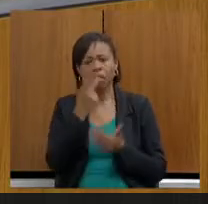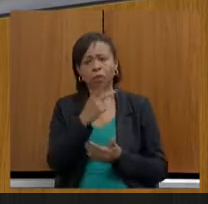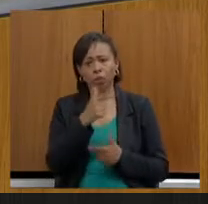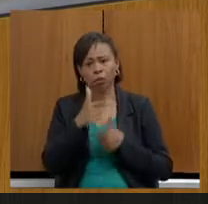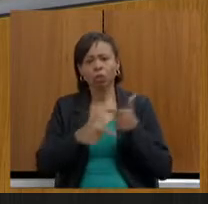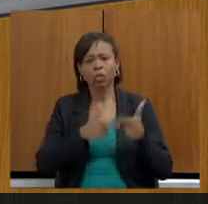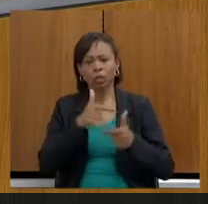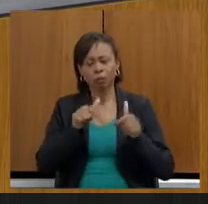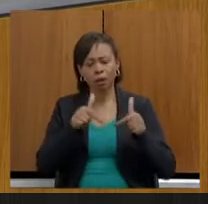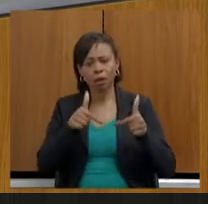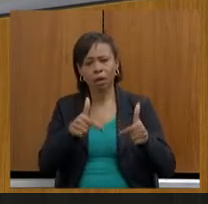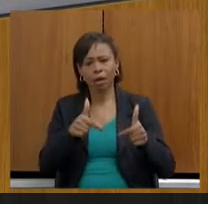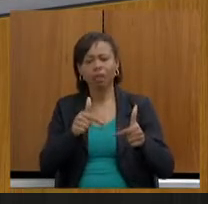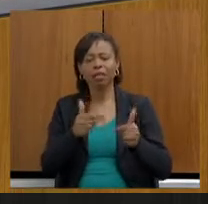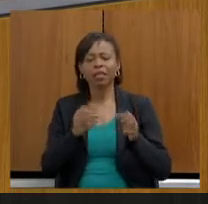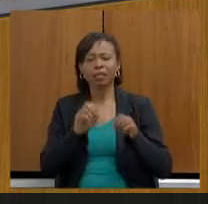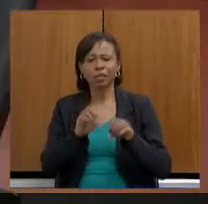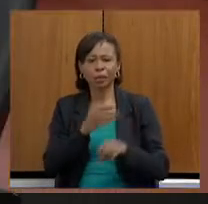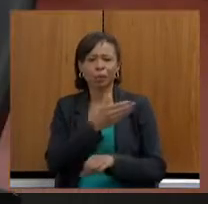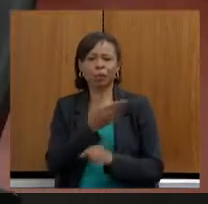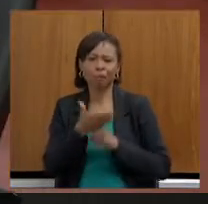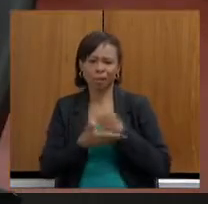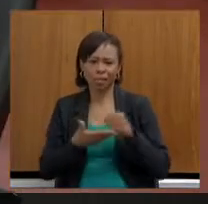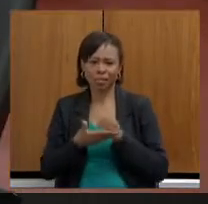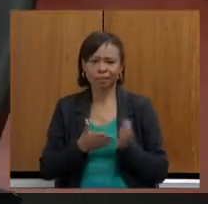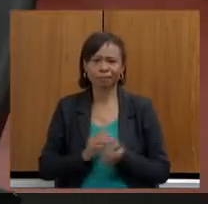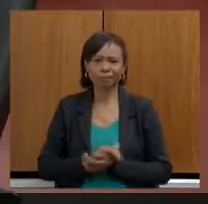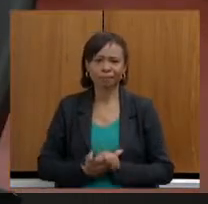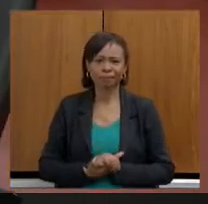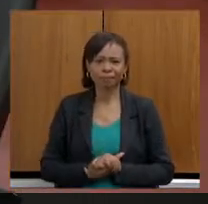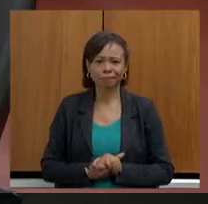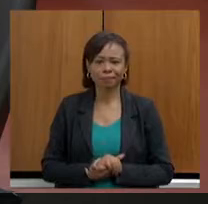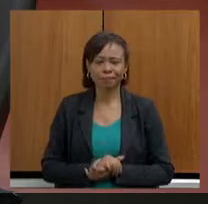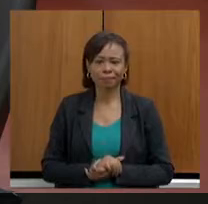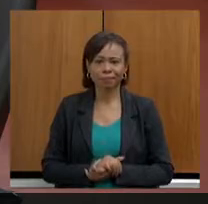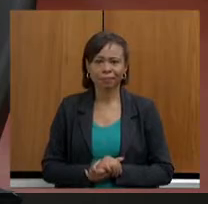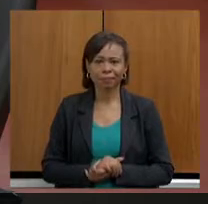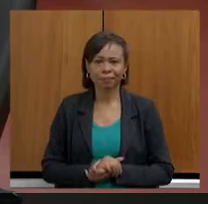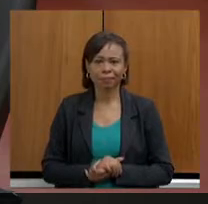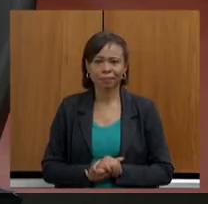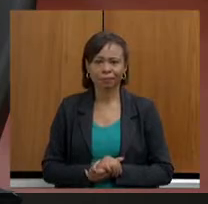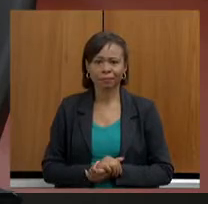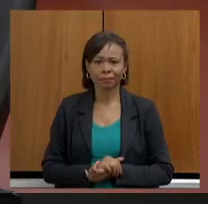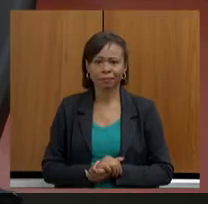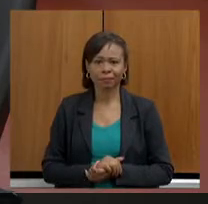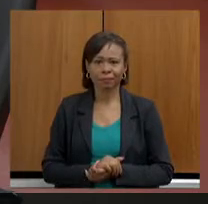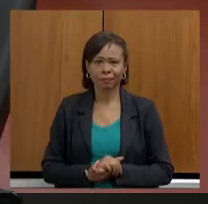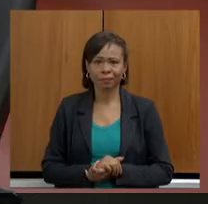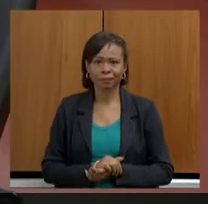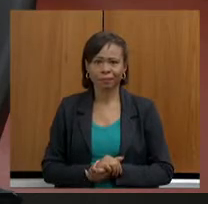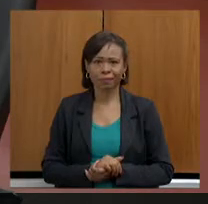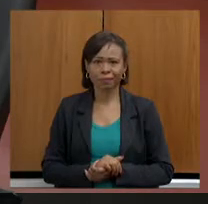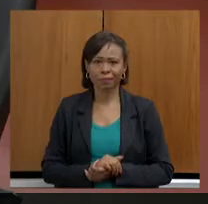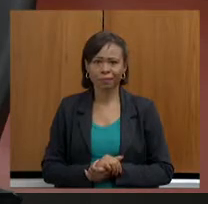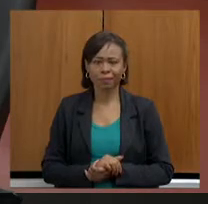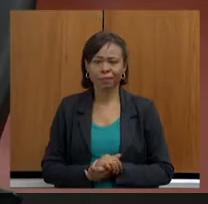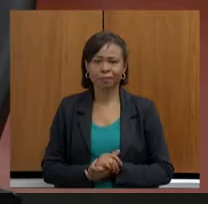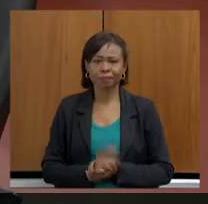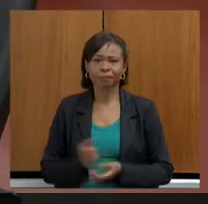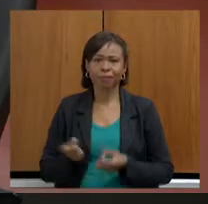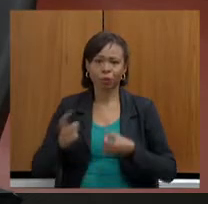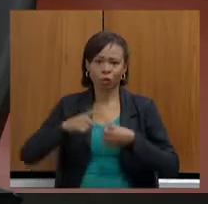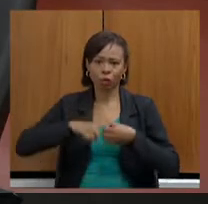à educação básica mineira muito obrigado por dentro é perto Deixa eu voltar pro meio para Deputado a Laura